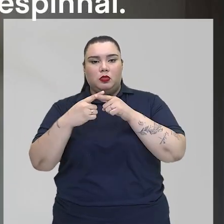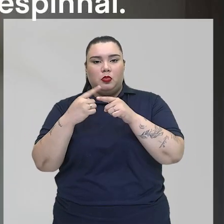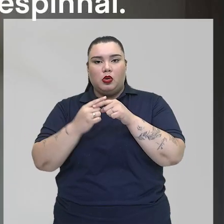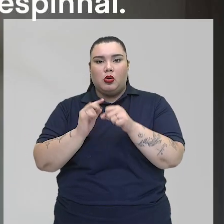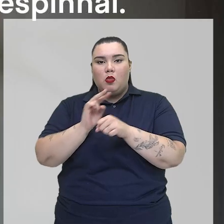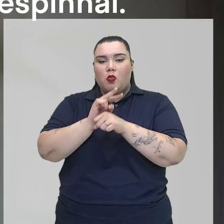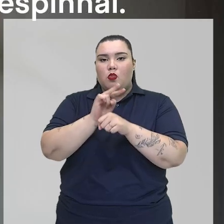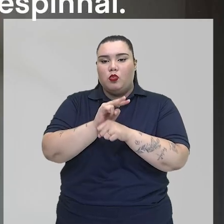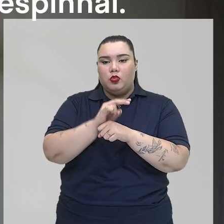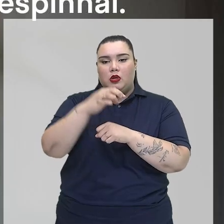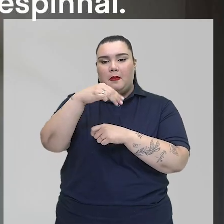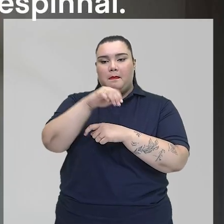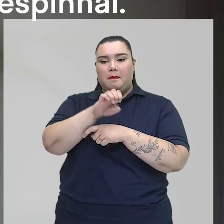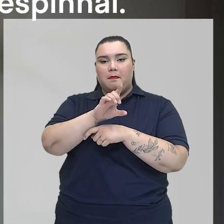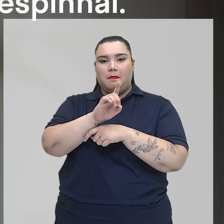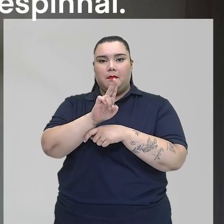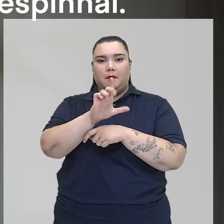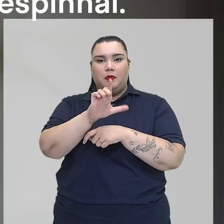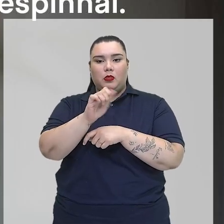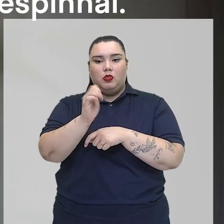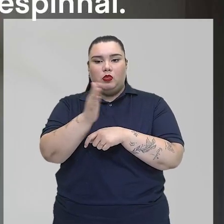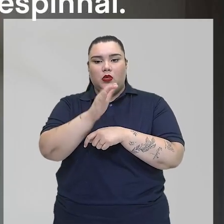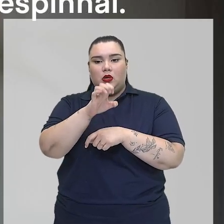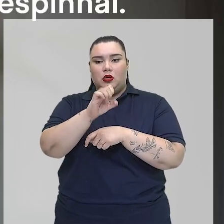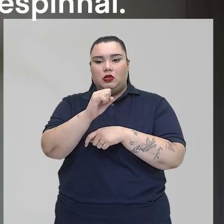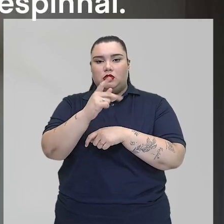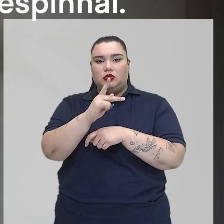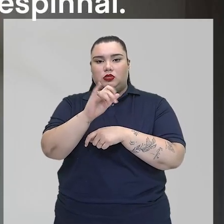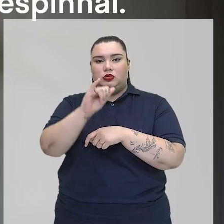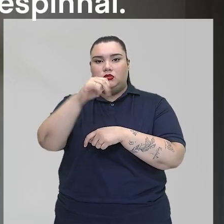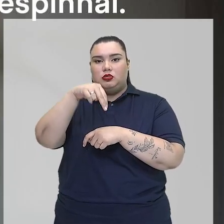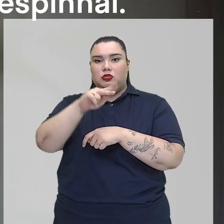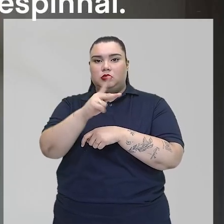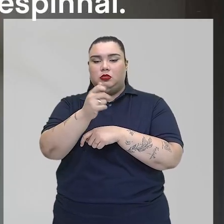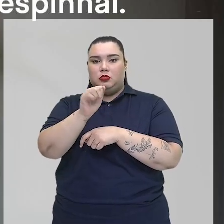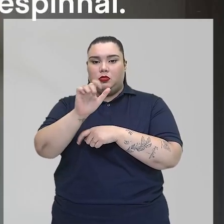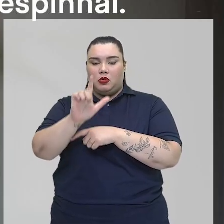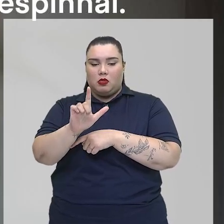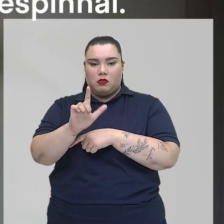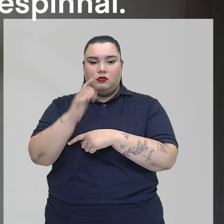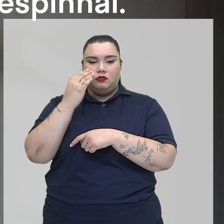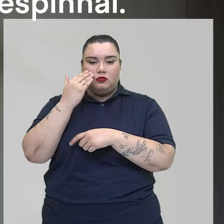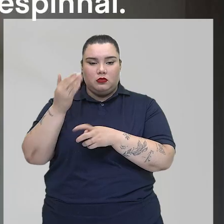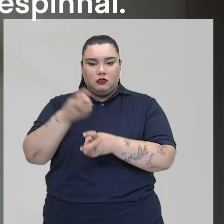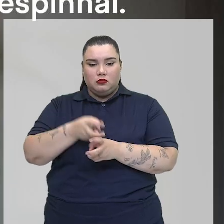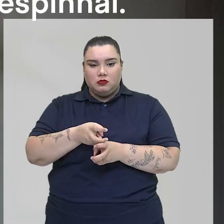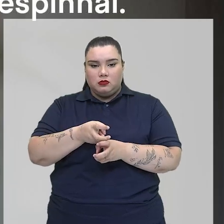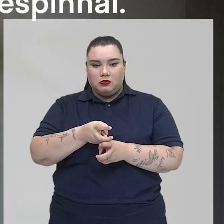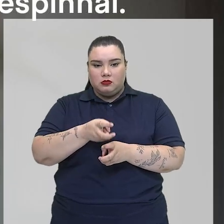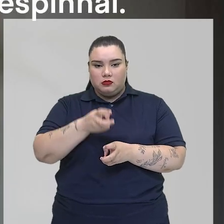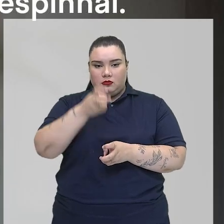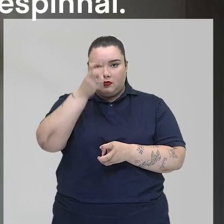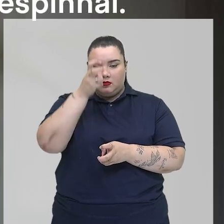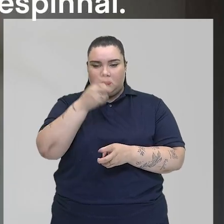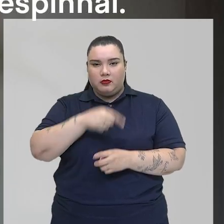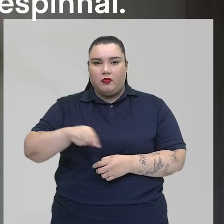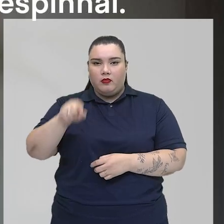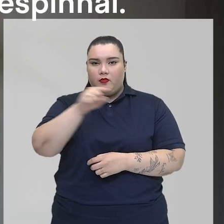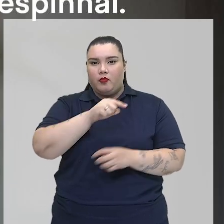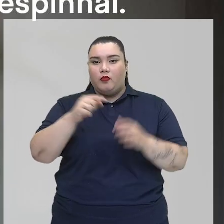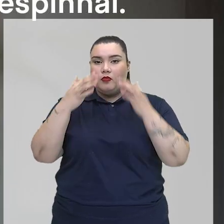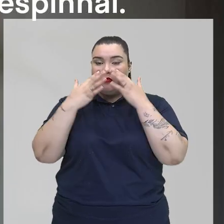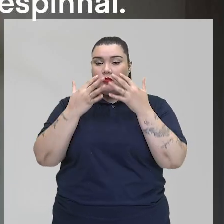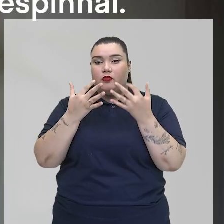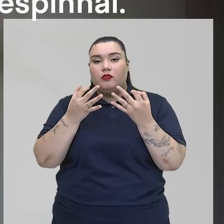a medula espinhal. Então, no meio dessa coluna aí, dessas vértebras, eu peço que vocês